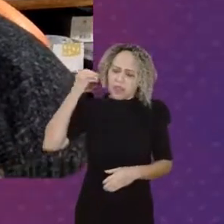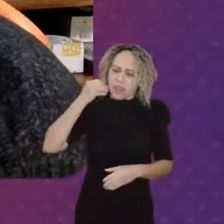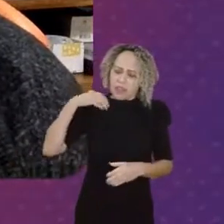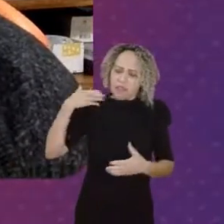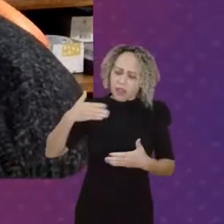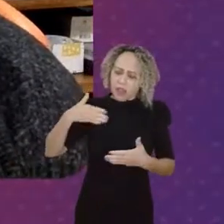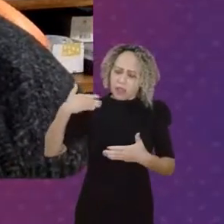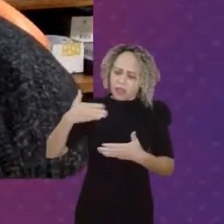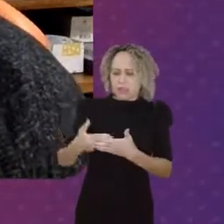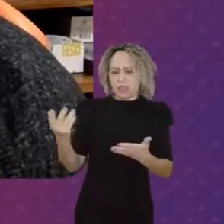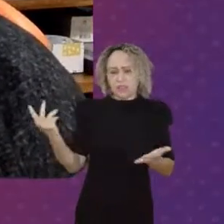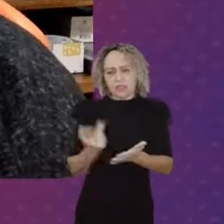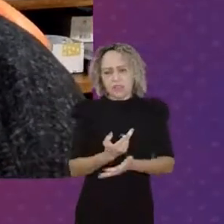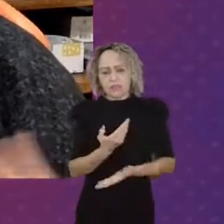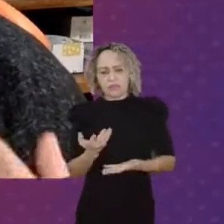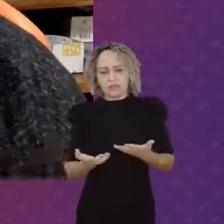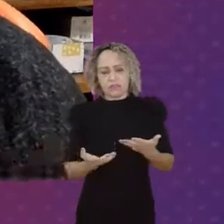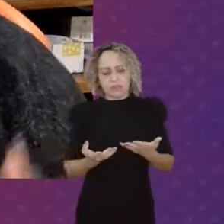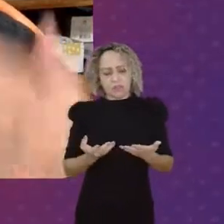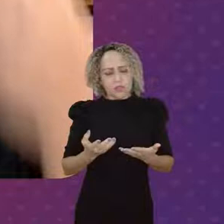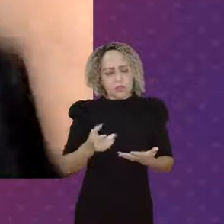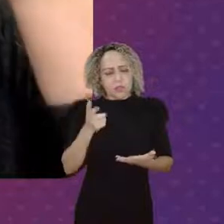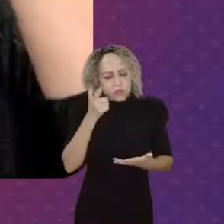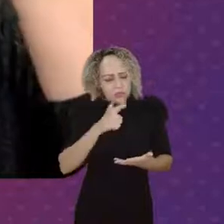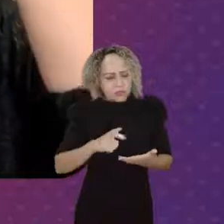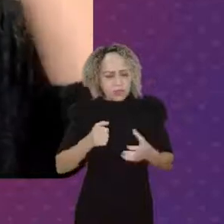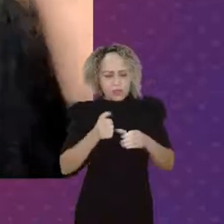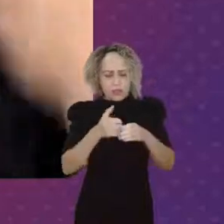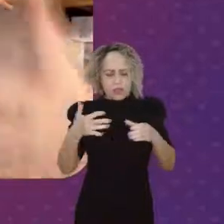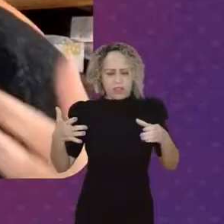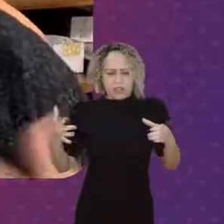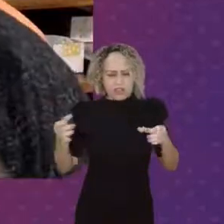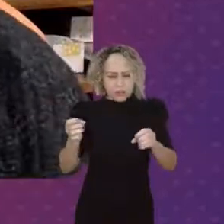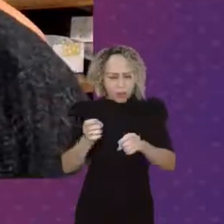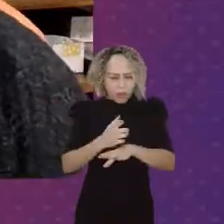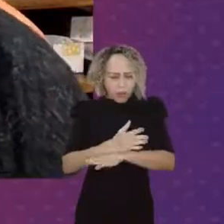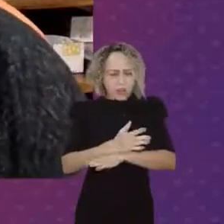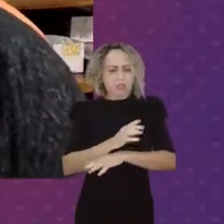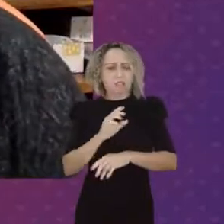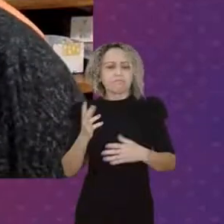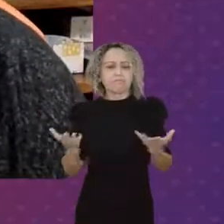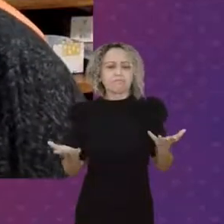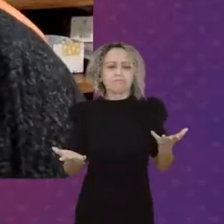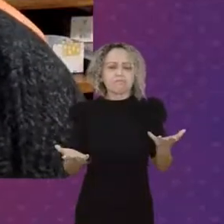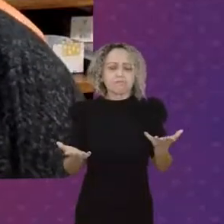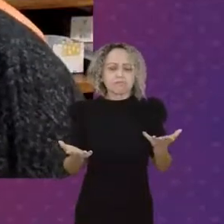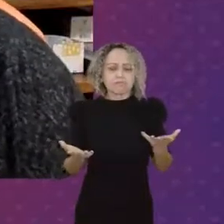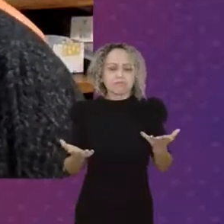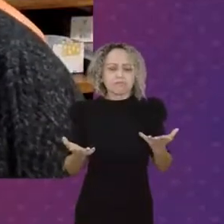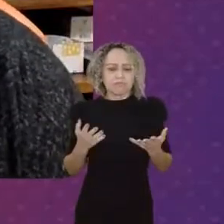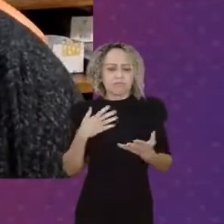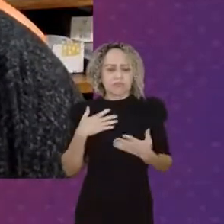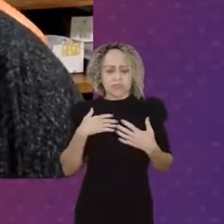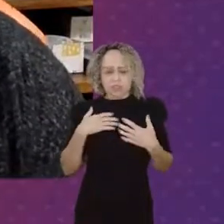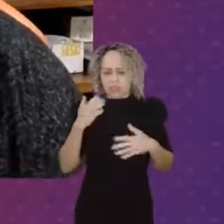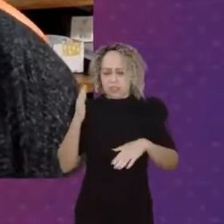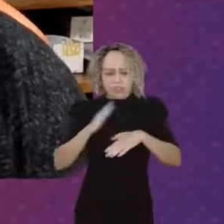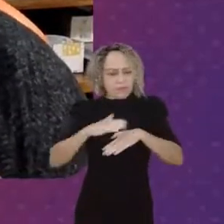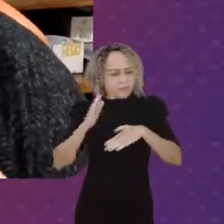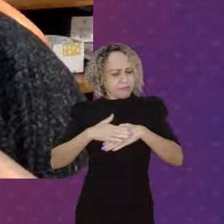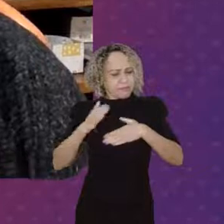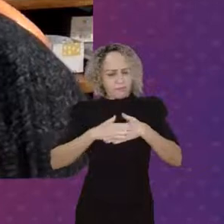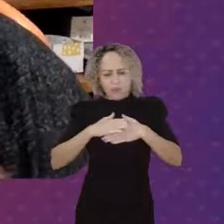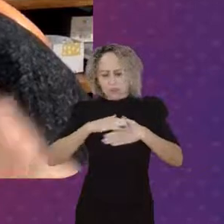eu consigo ter uma vivência plena, uma característica plena, né, algo que é extremamente meu, unicamente meu,